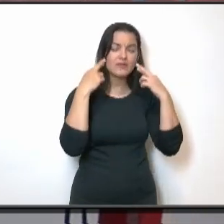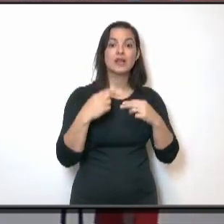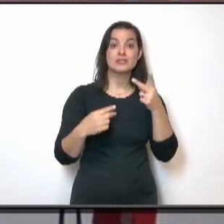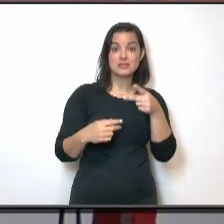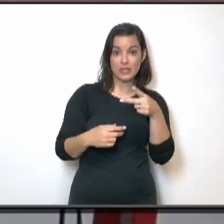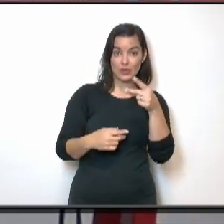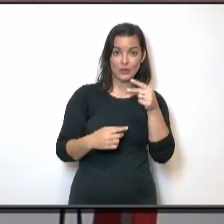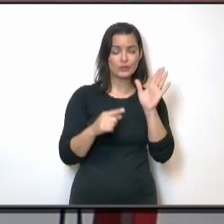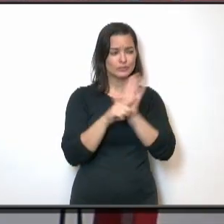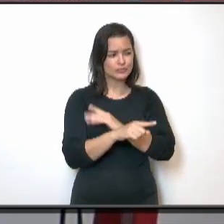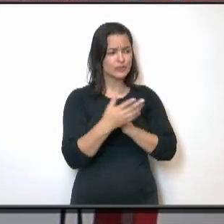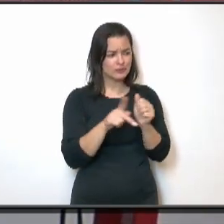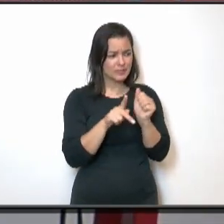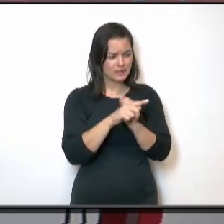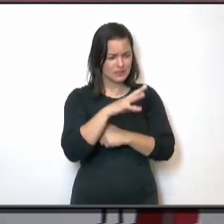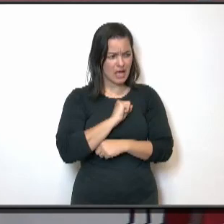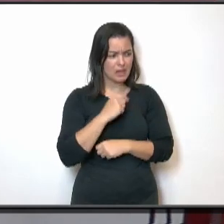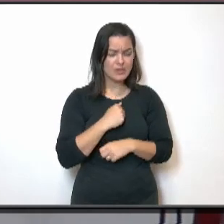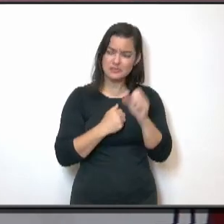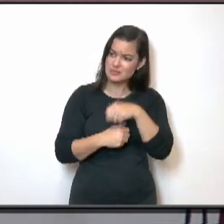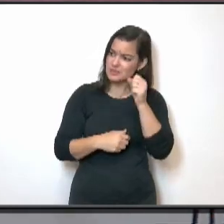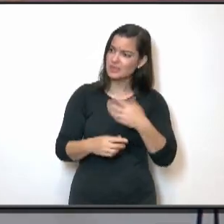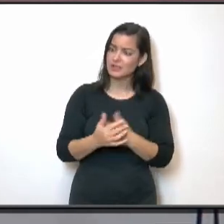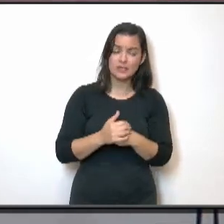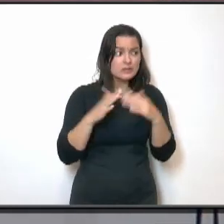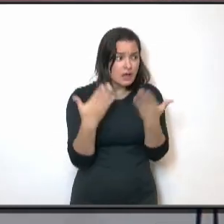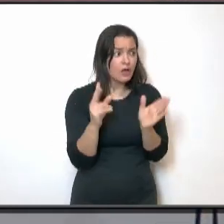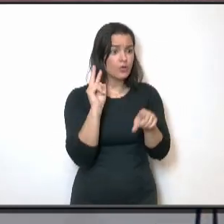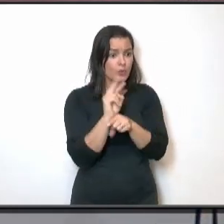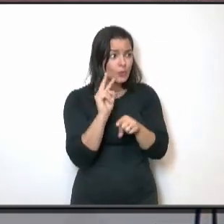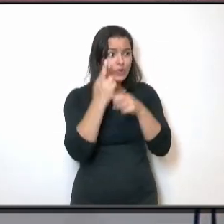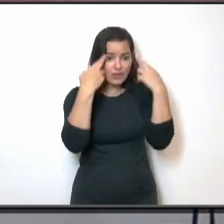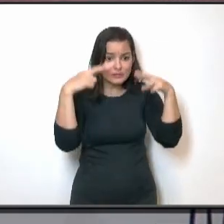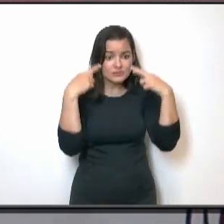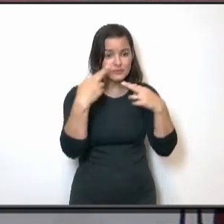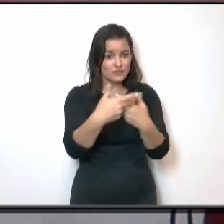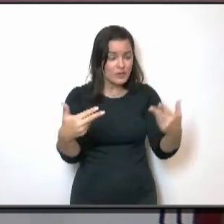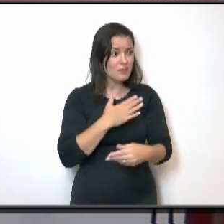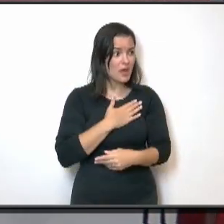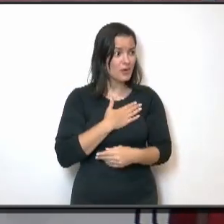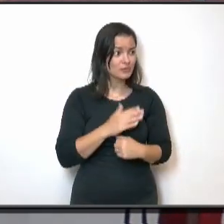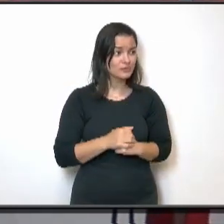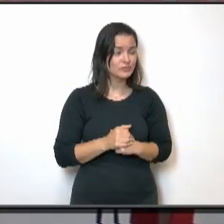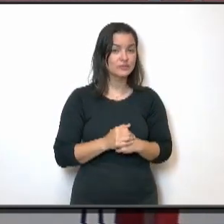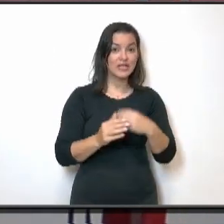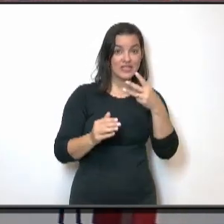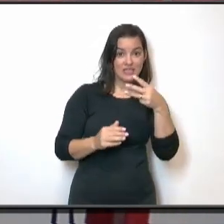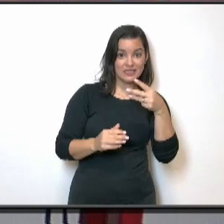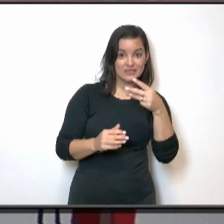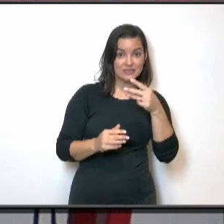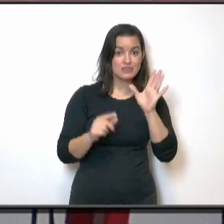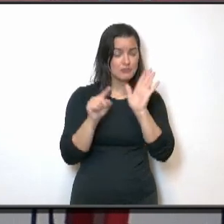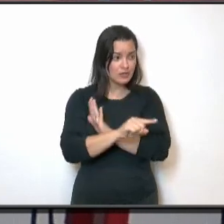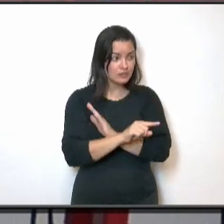me ama? Sim, Senhor, eu te amo. Então, Pedro, cuida dos meus cordeiros. Pela terceira vez: